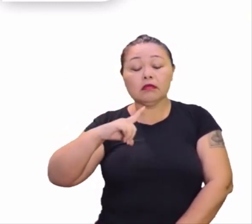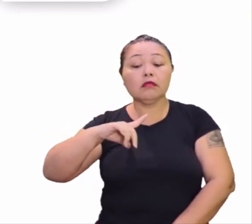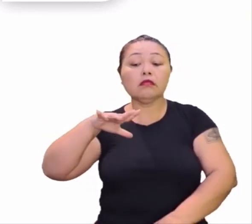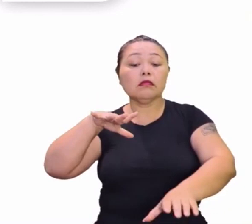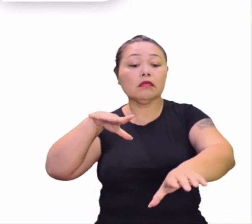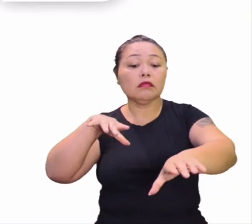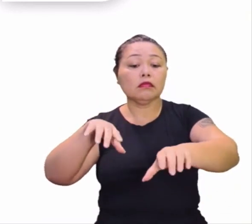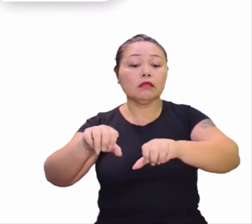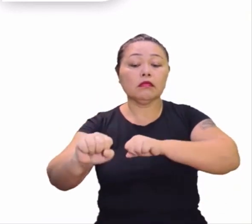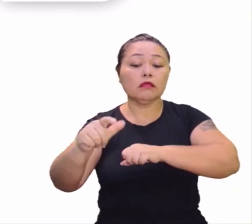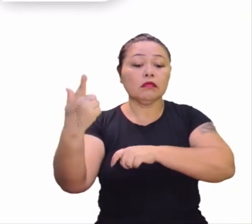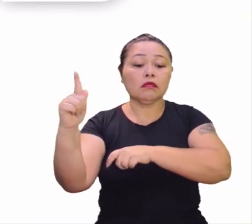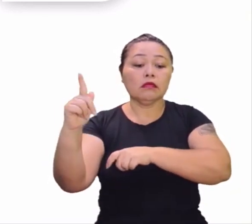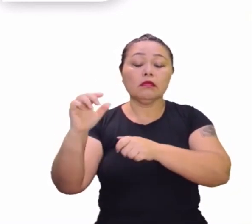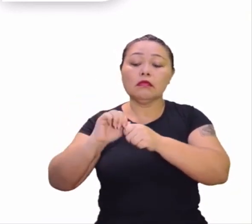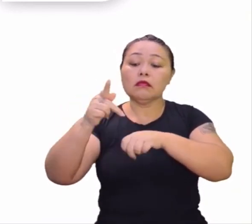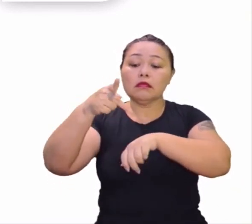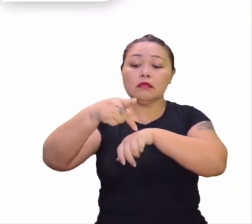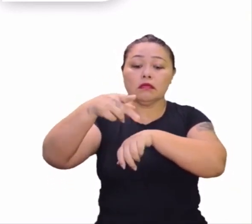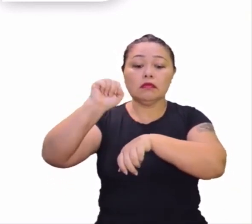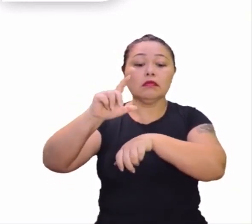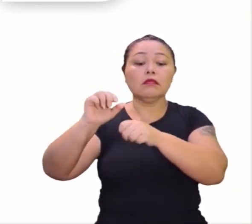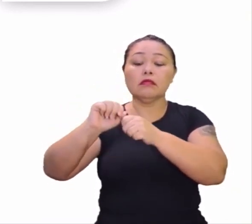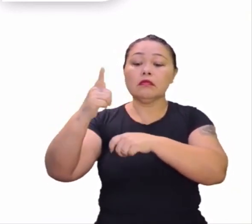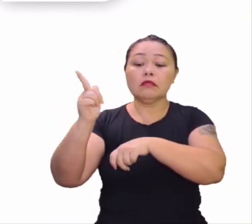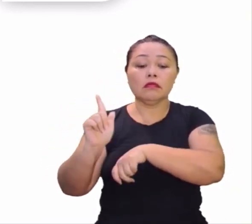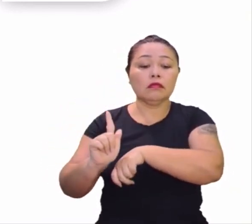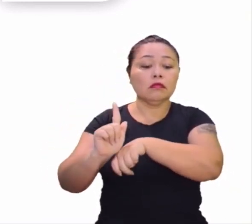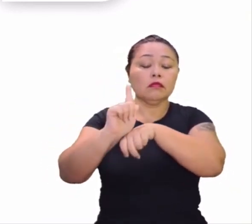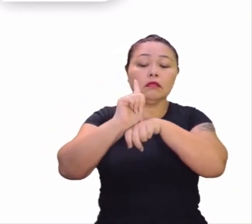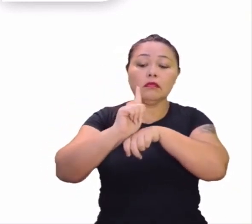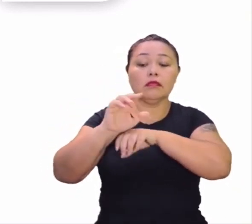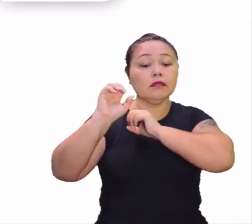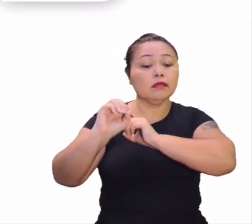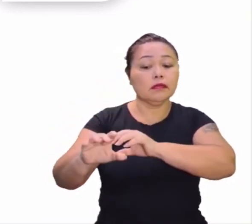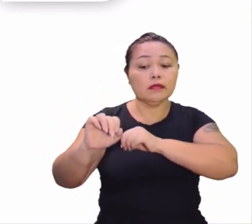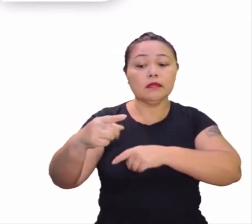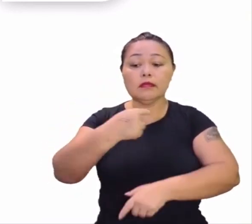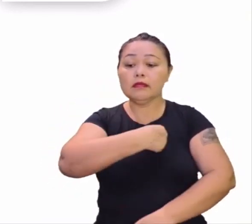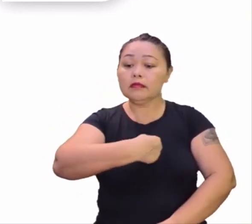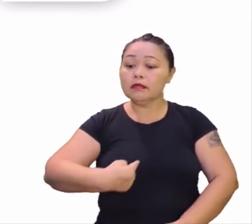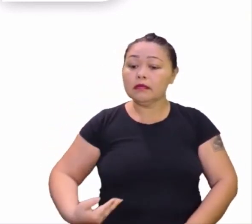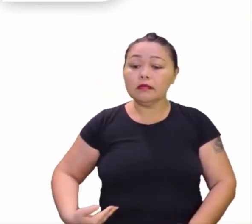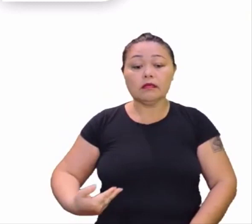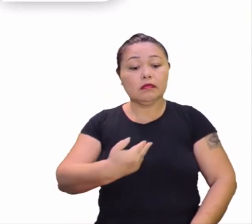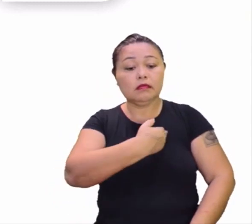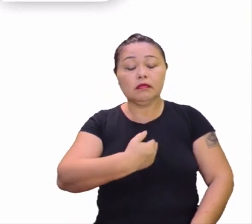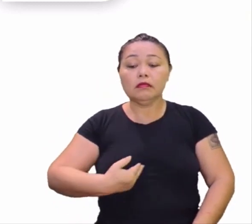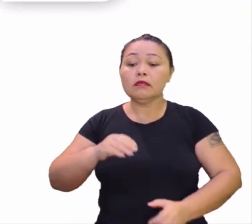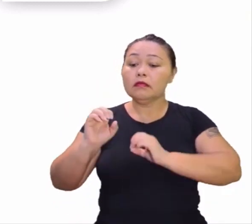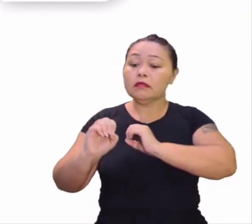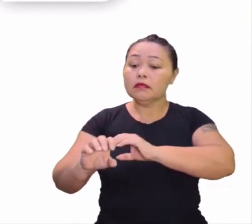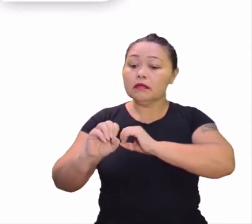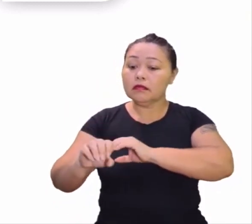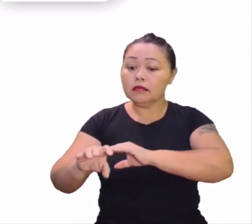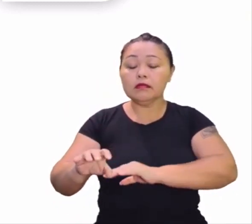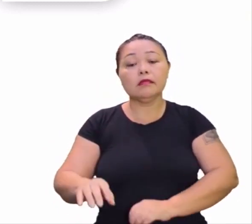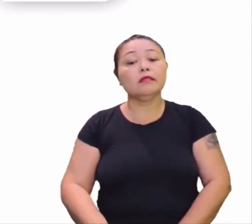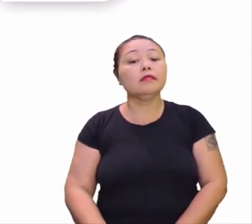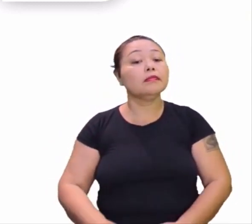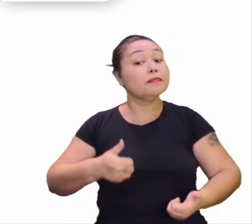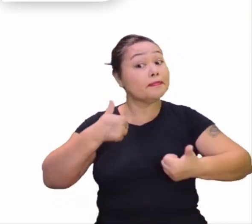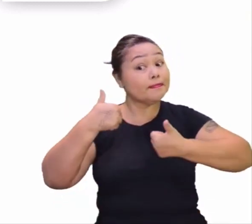a minha especialização é em Gestão da Educação e Políticas Públicas Educacionais.